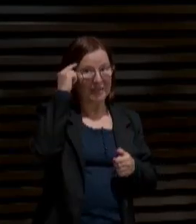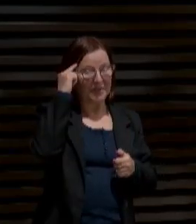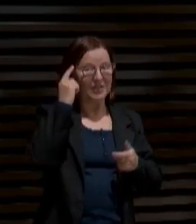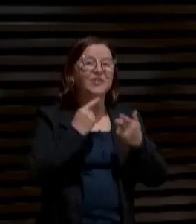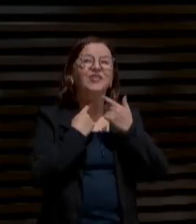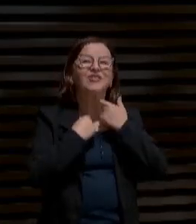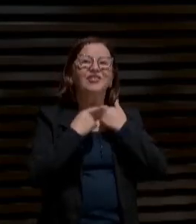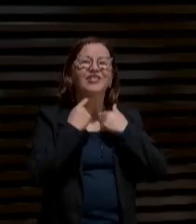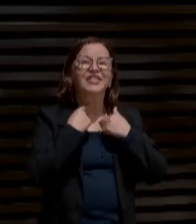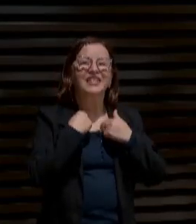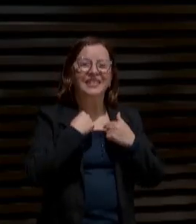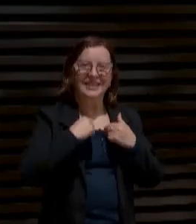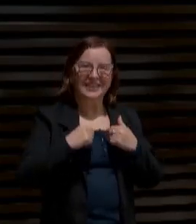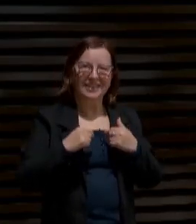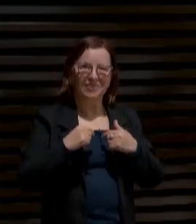afeições